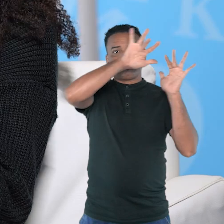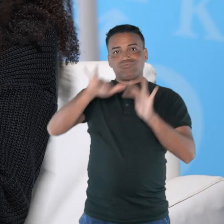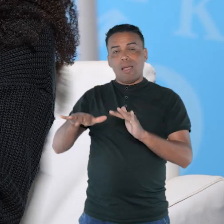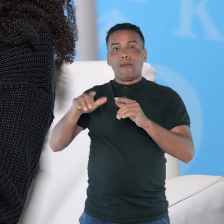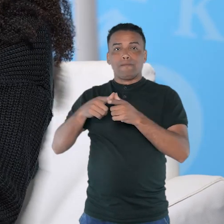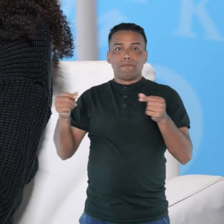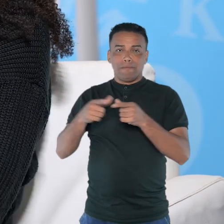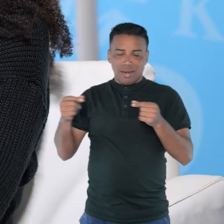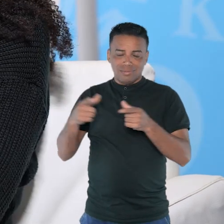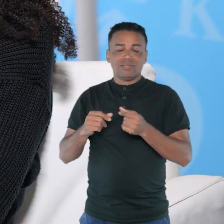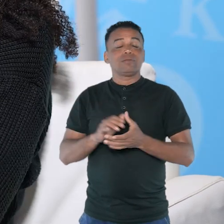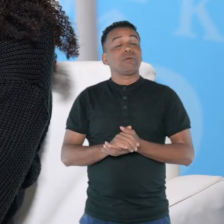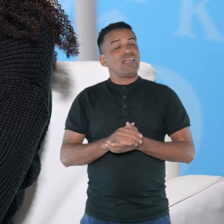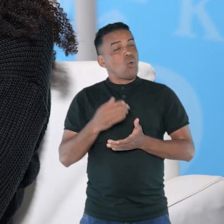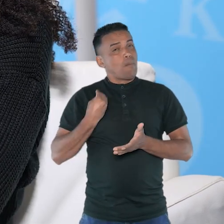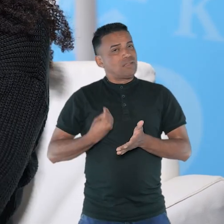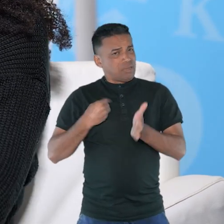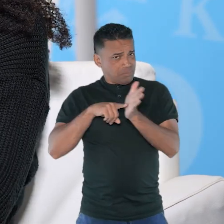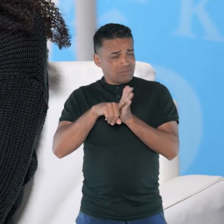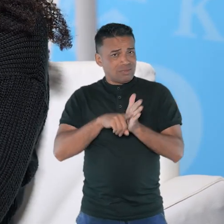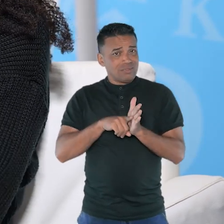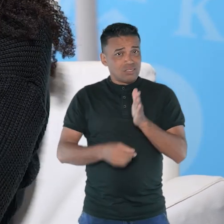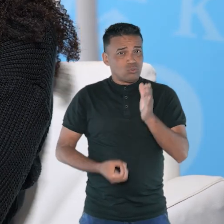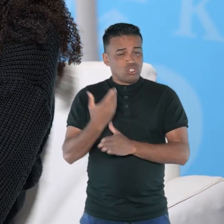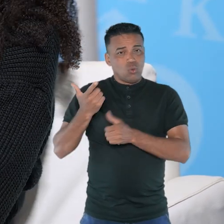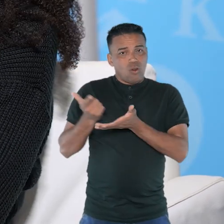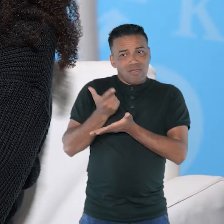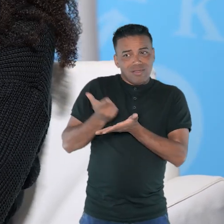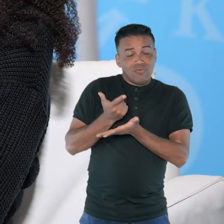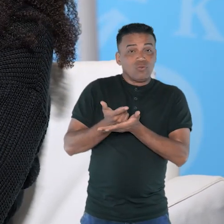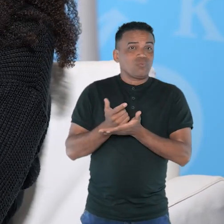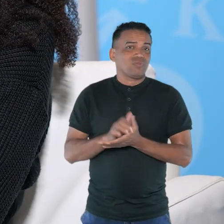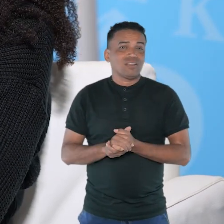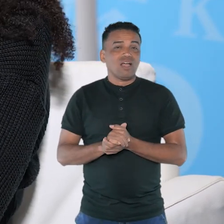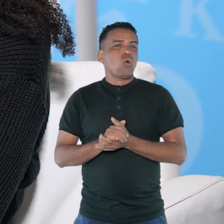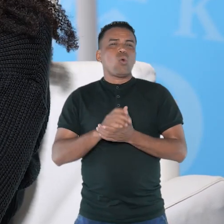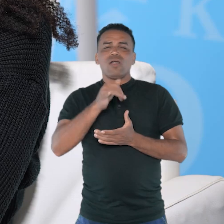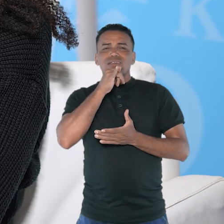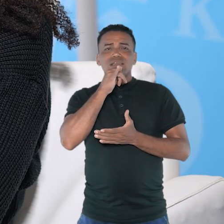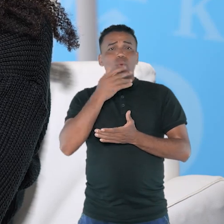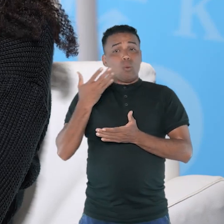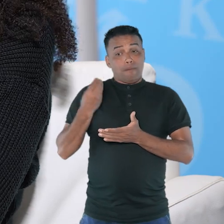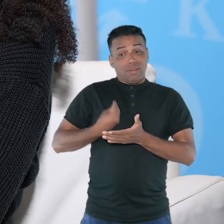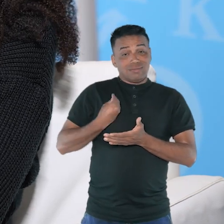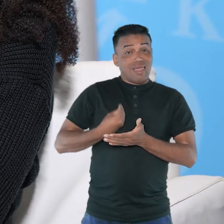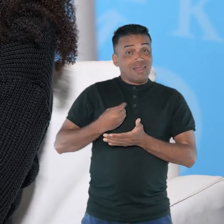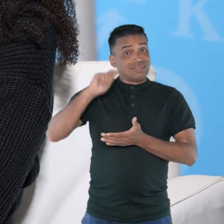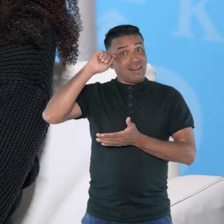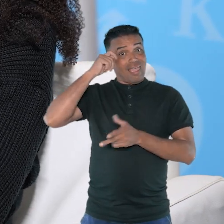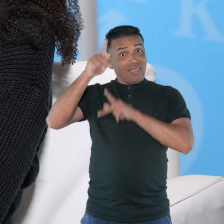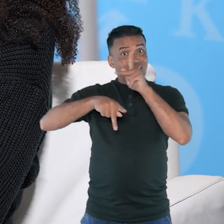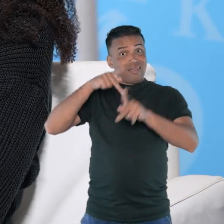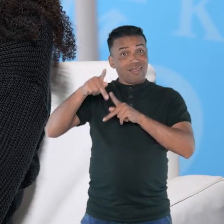participei de uma pesquisa que deu origem a esse livro, é uma pesquisa chamada Reintegração de Posse e Narrativas da Presença Negra no DF. A gente fez